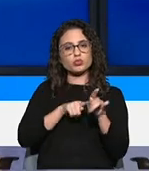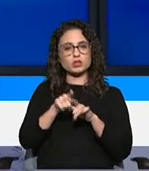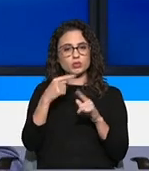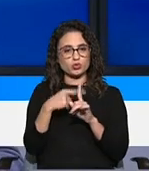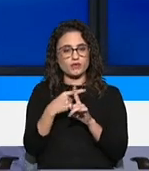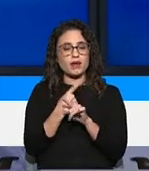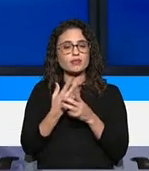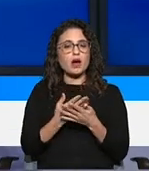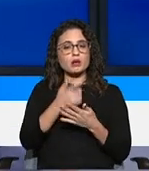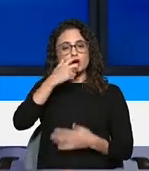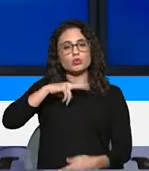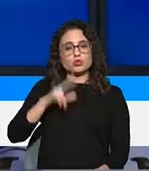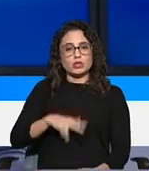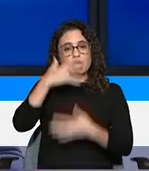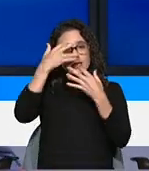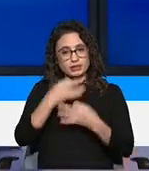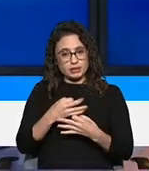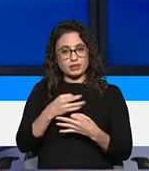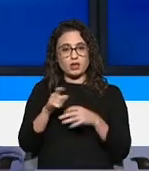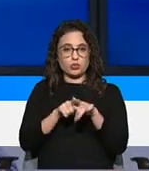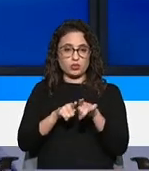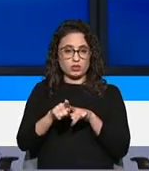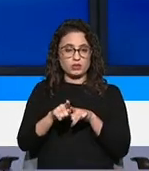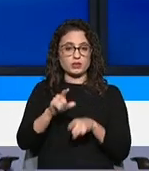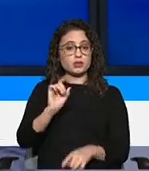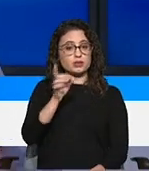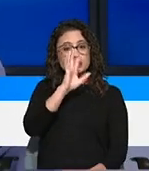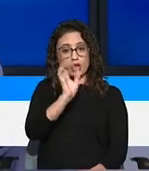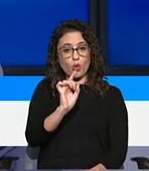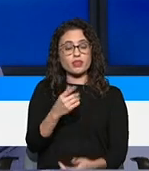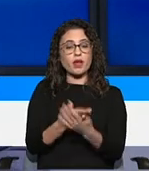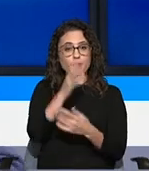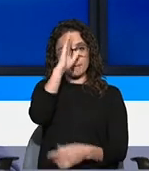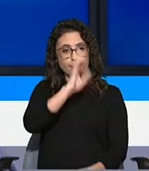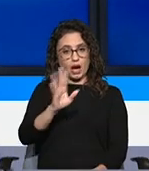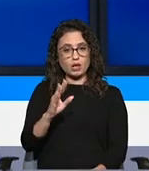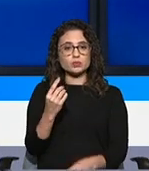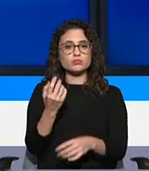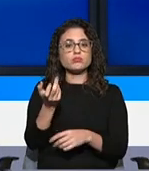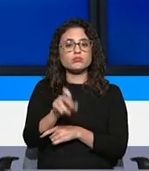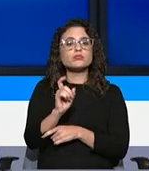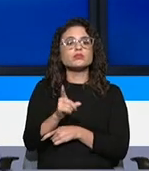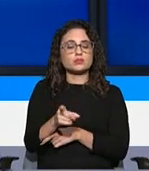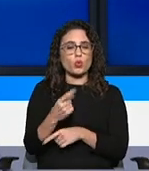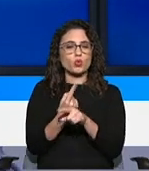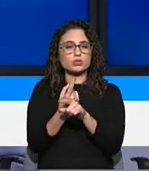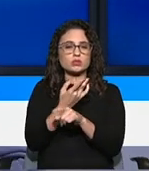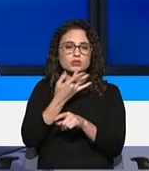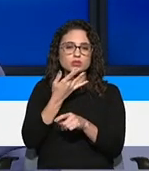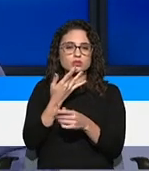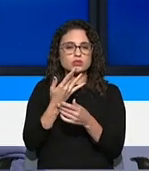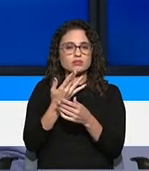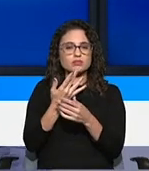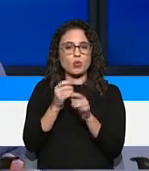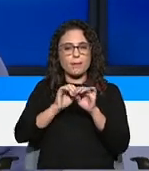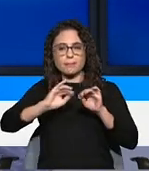acreditem na política e nos portugueses Senão nós sabemos o que é que irá acontecer são os extremismos que irão vir a ganhar e estamos a